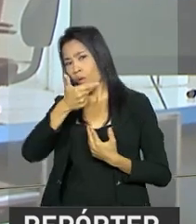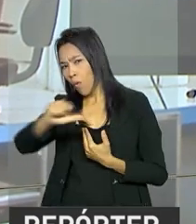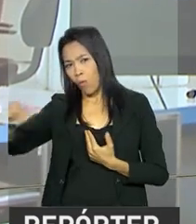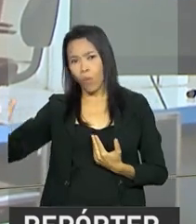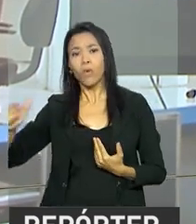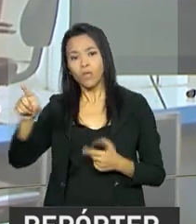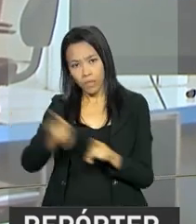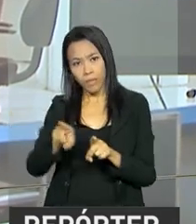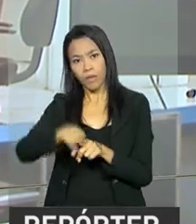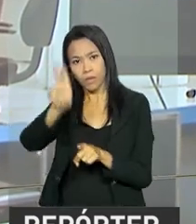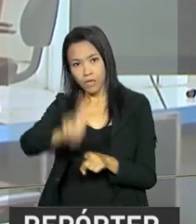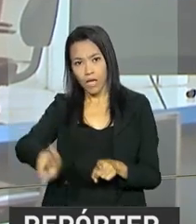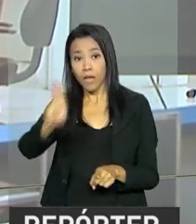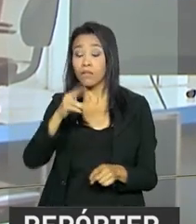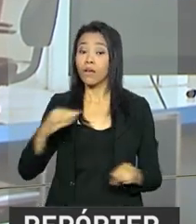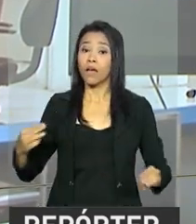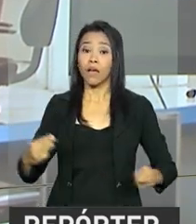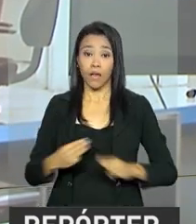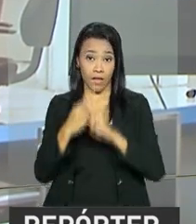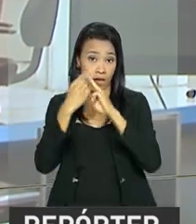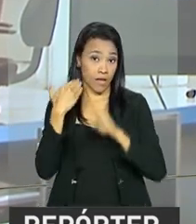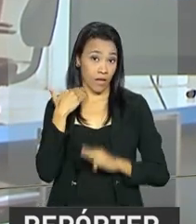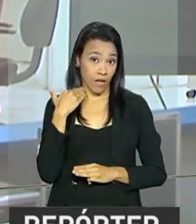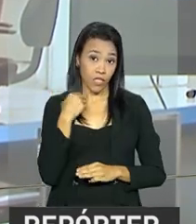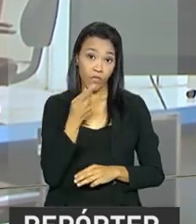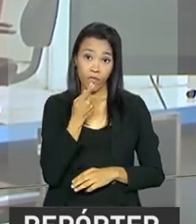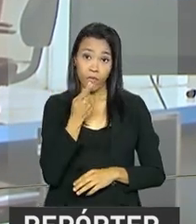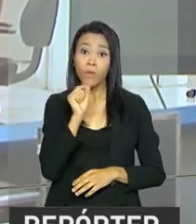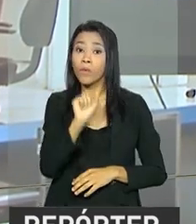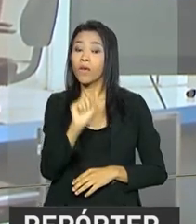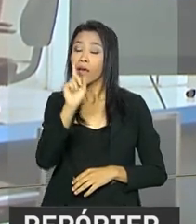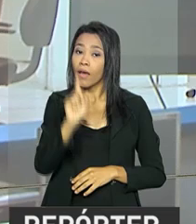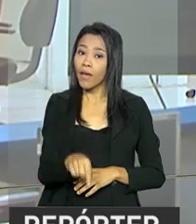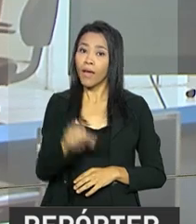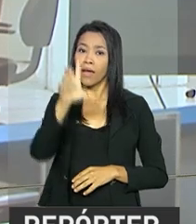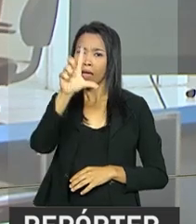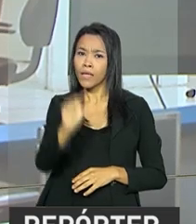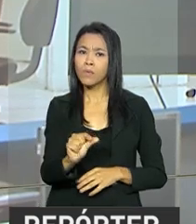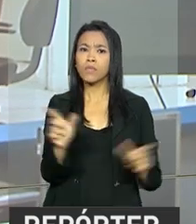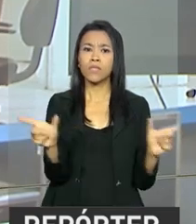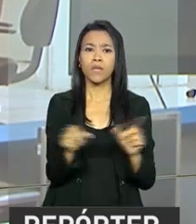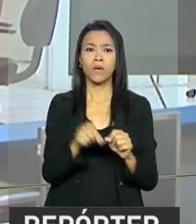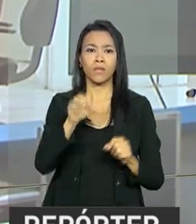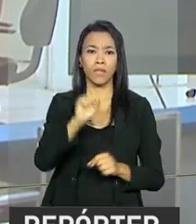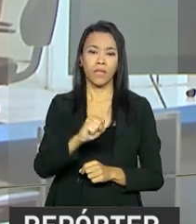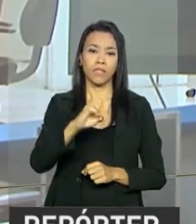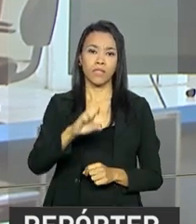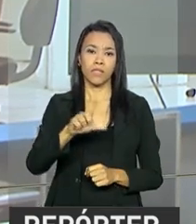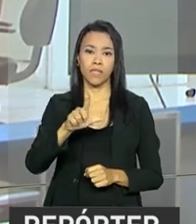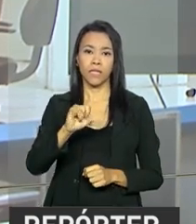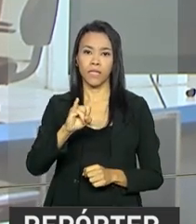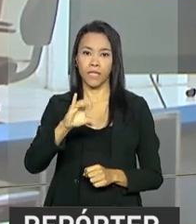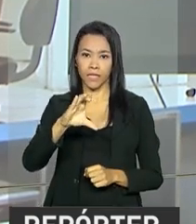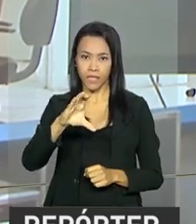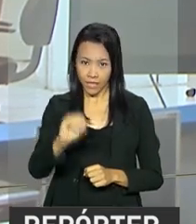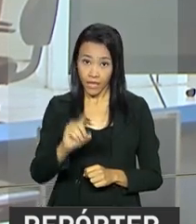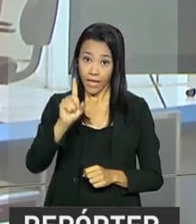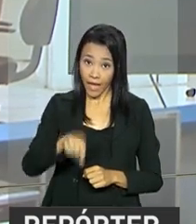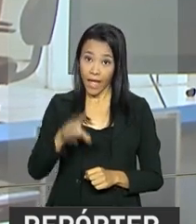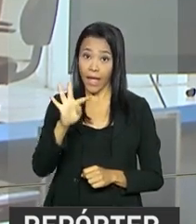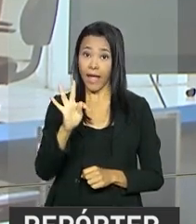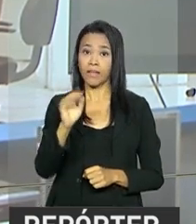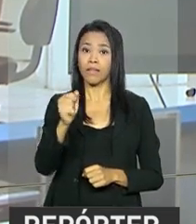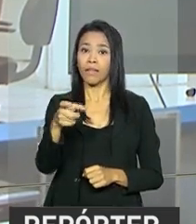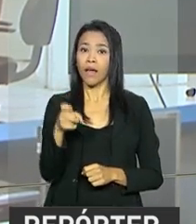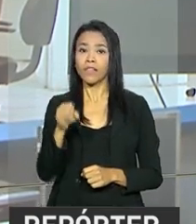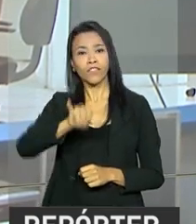caixa a medida é um reflexo da redução da celic que é a taxa básica de juros da economia